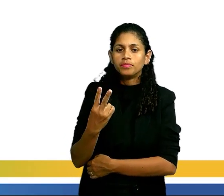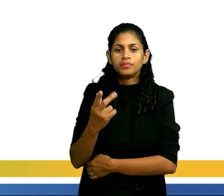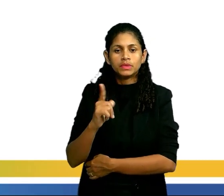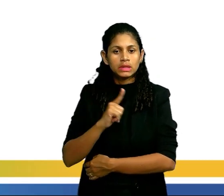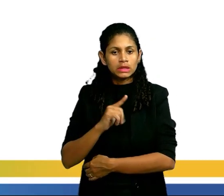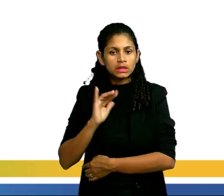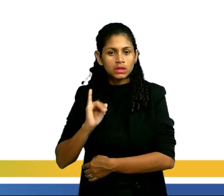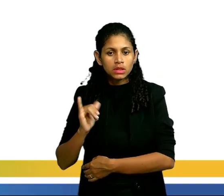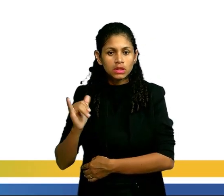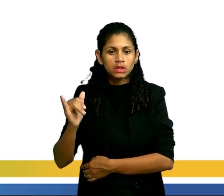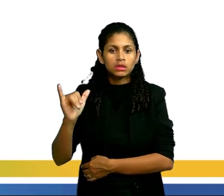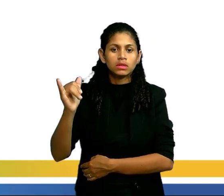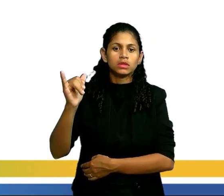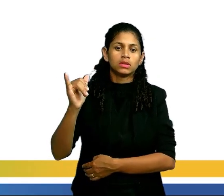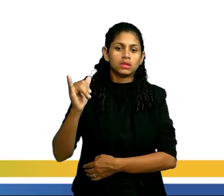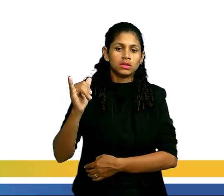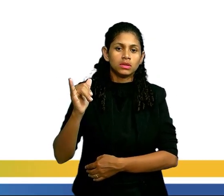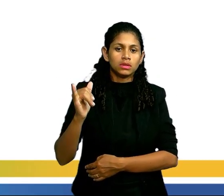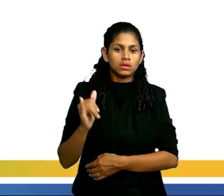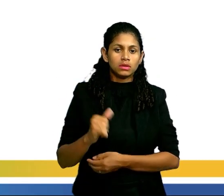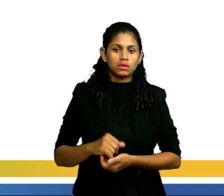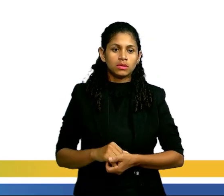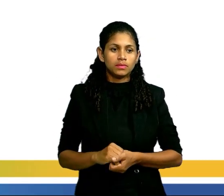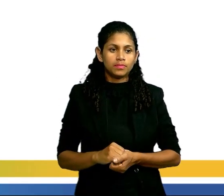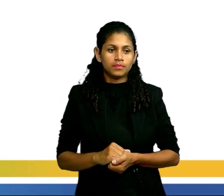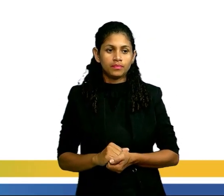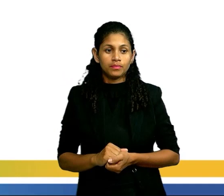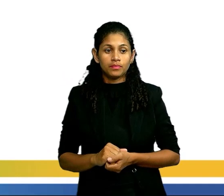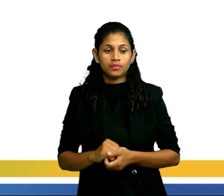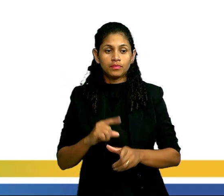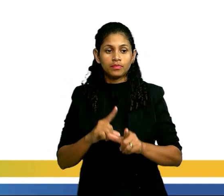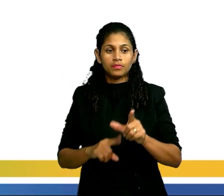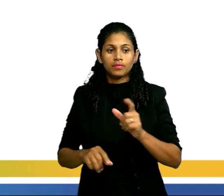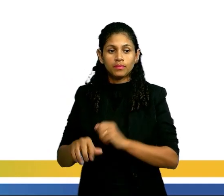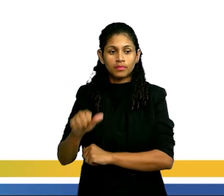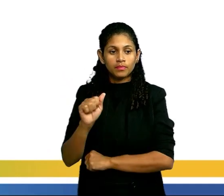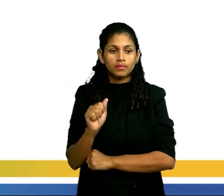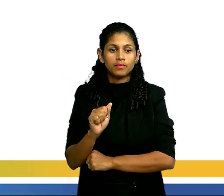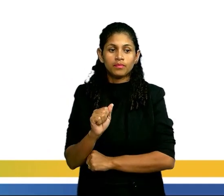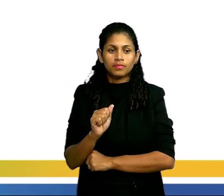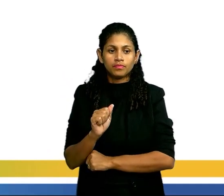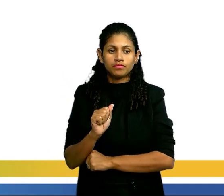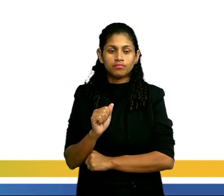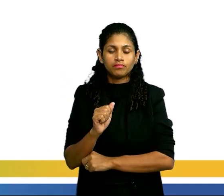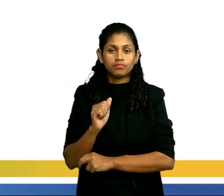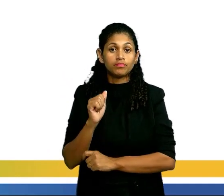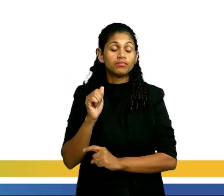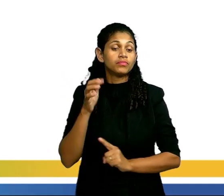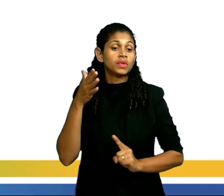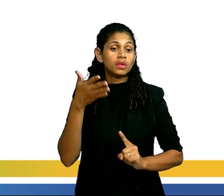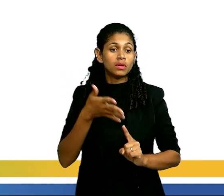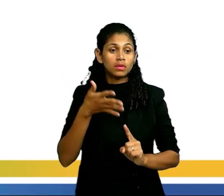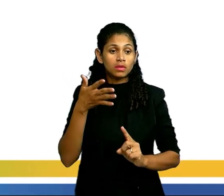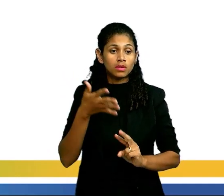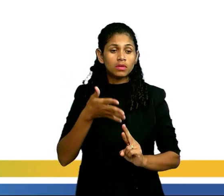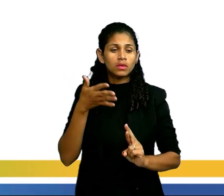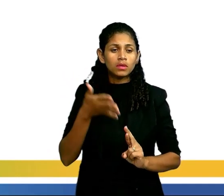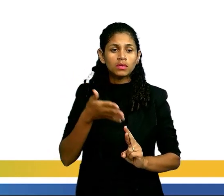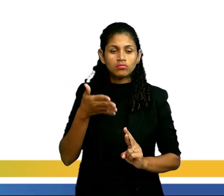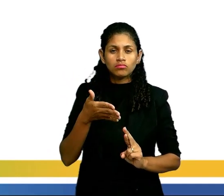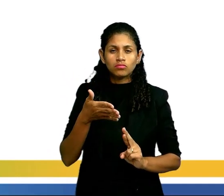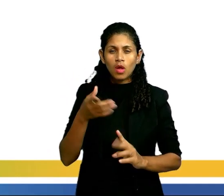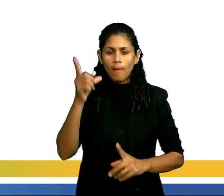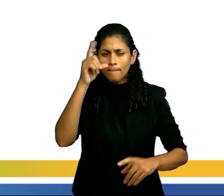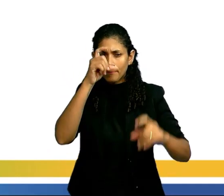energia elétrica ali envolvida. Então, nós temos nas alternativas. Refere-se à letra A. Refere-se à preocupação